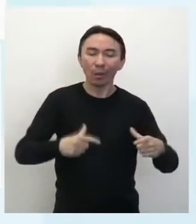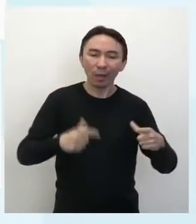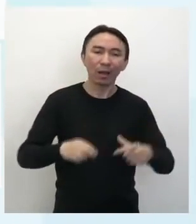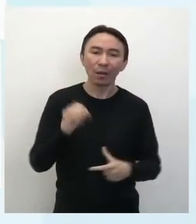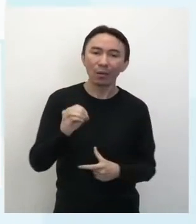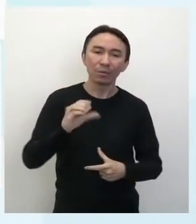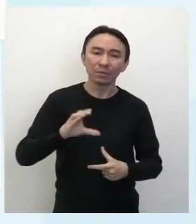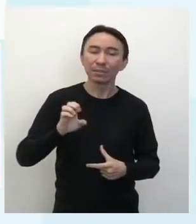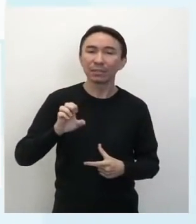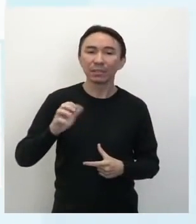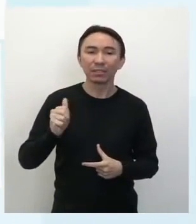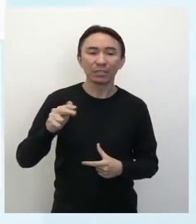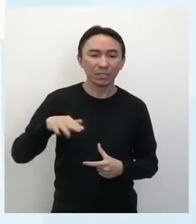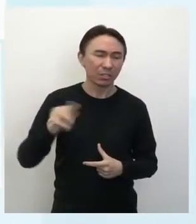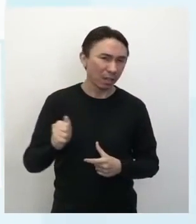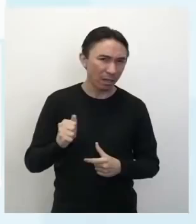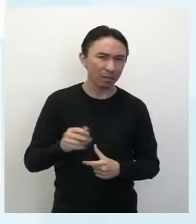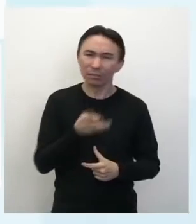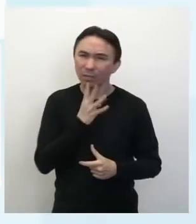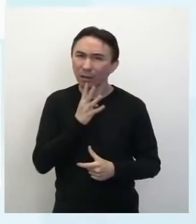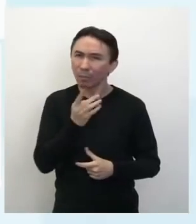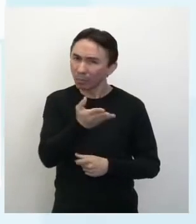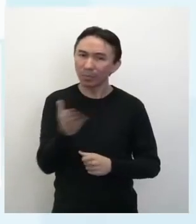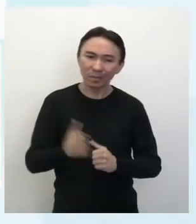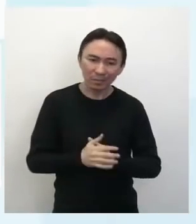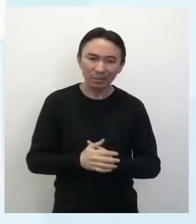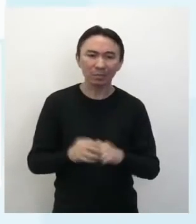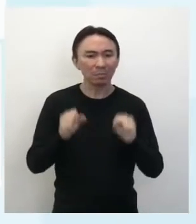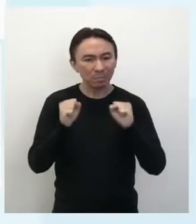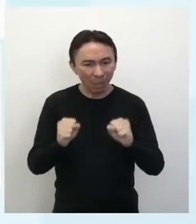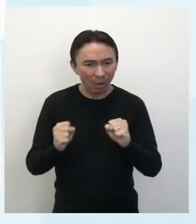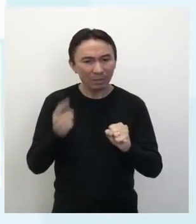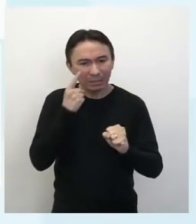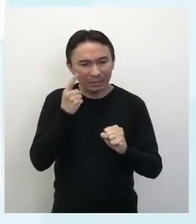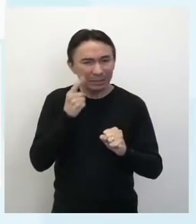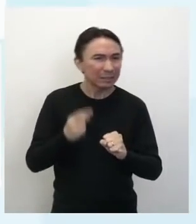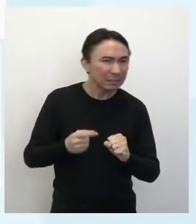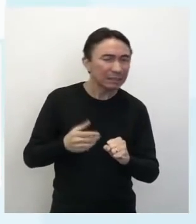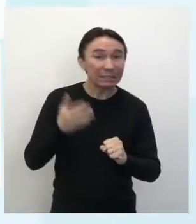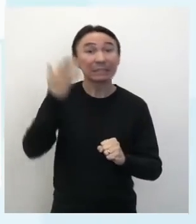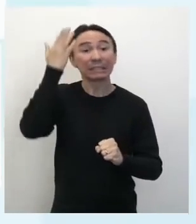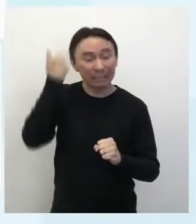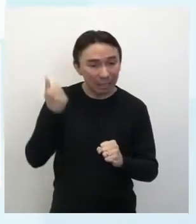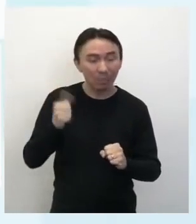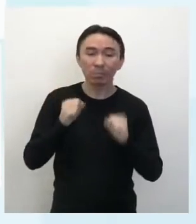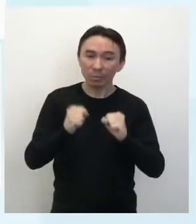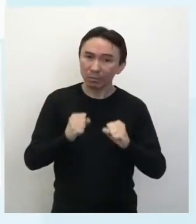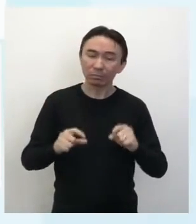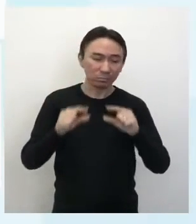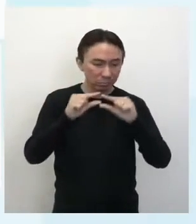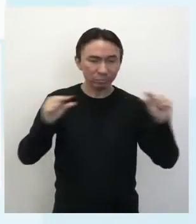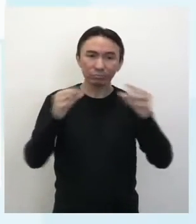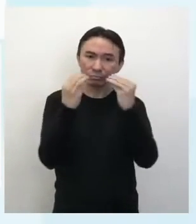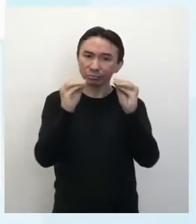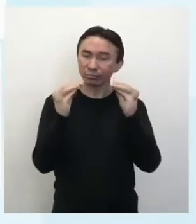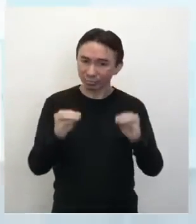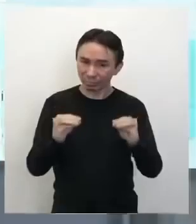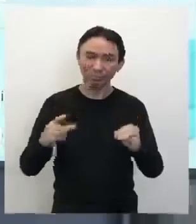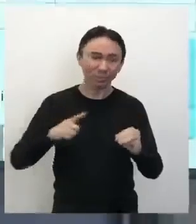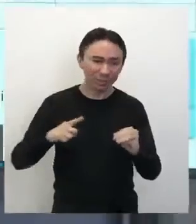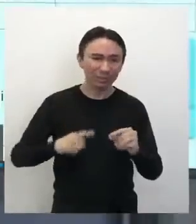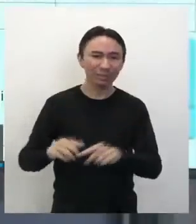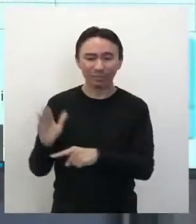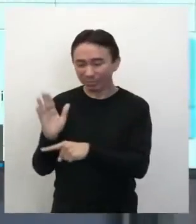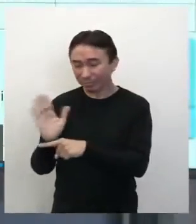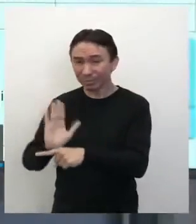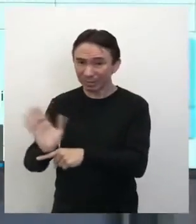o vocabulário, você pode escrever frase, o que você souber sobre a Oceania, vocês podem escrever. Bom, a gente procurou um vídeo aí sobre a Oceania, não